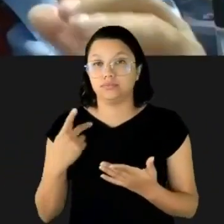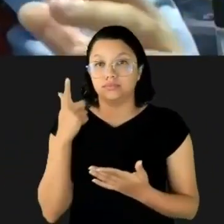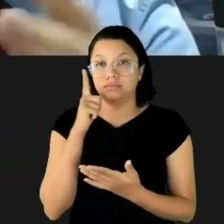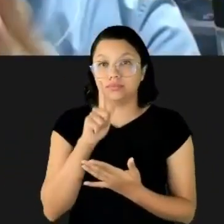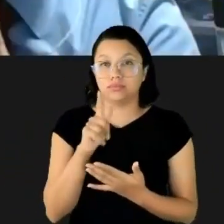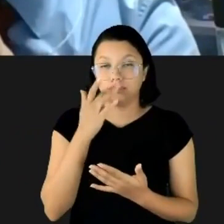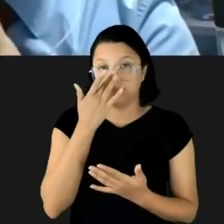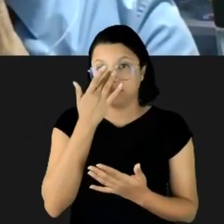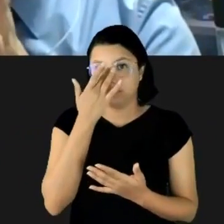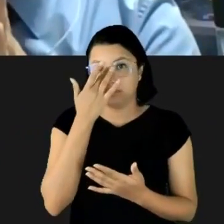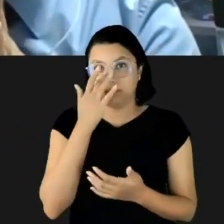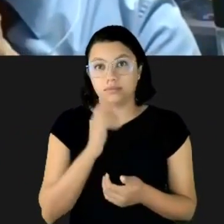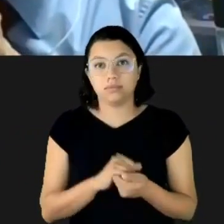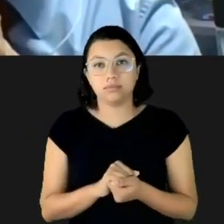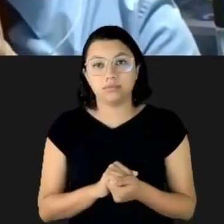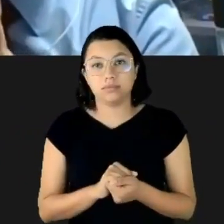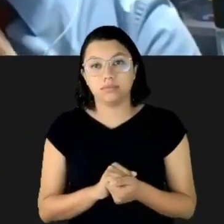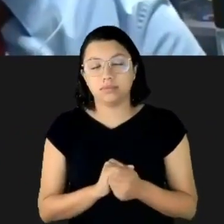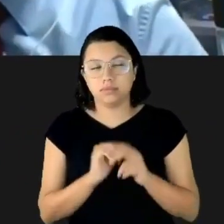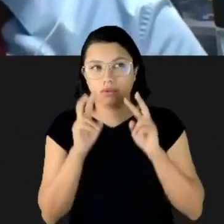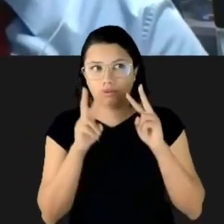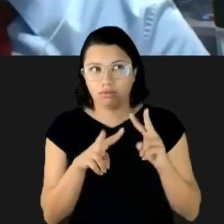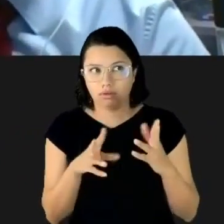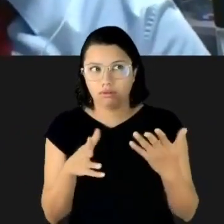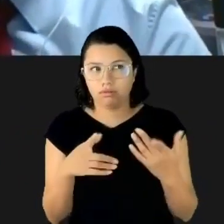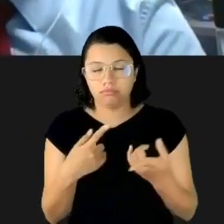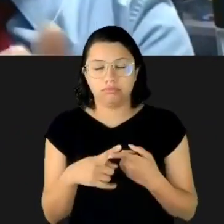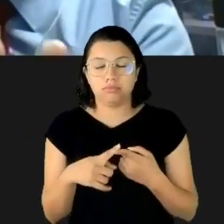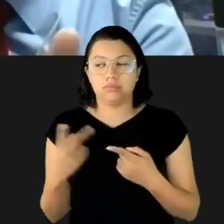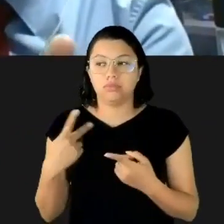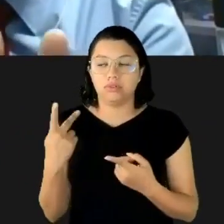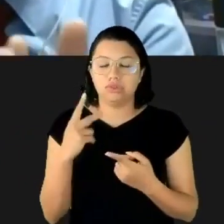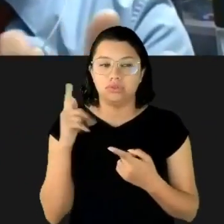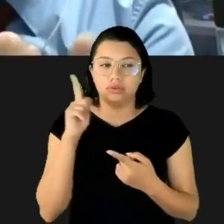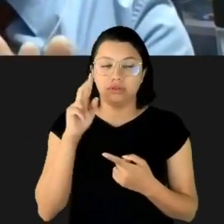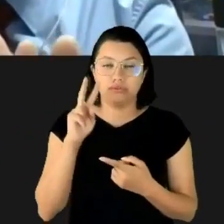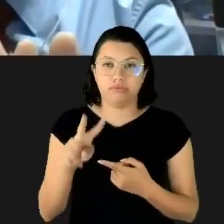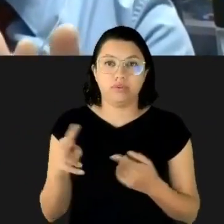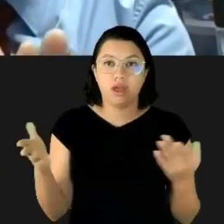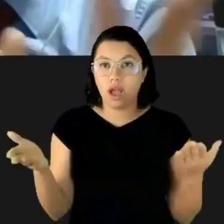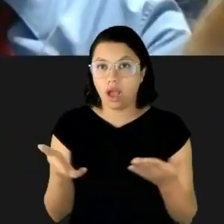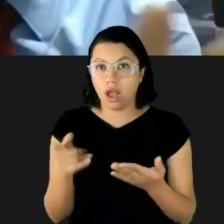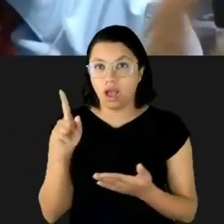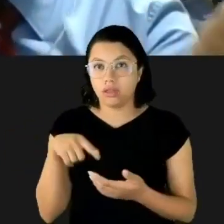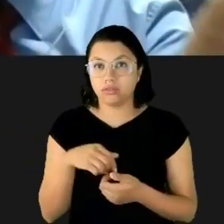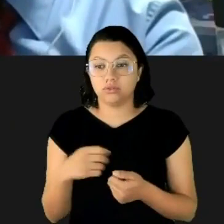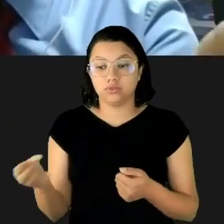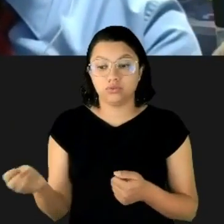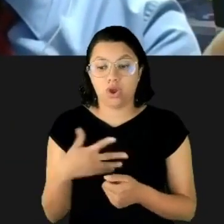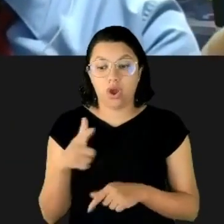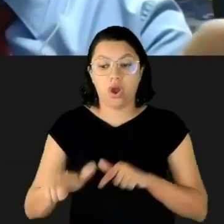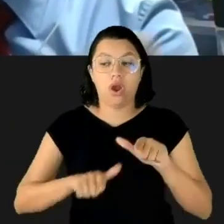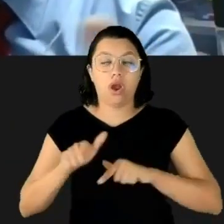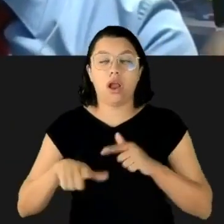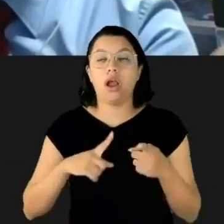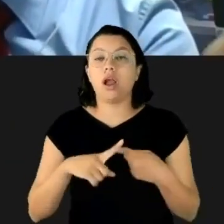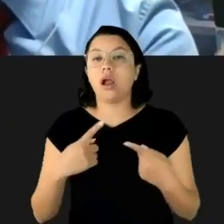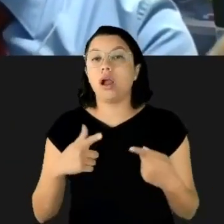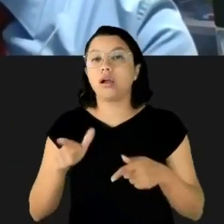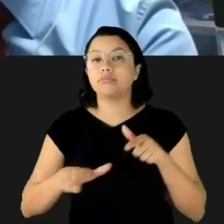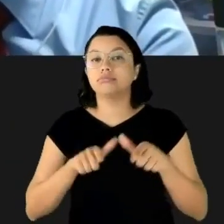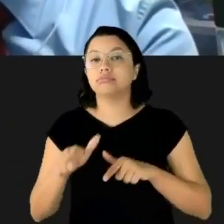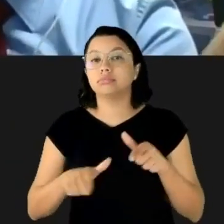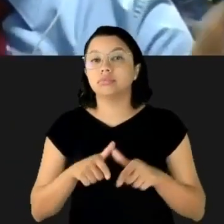consegue não consegue olhar o que a gente consegue ver aqui são novas tarefas mas